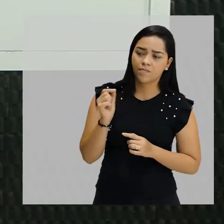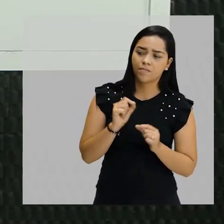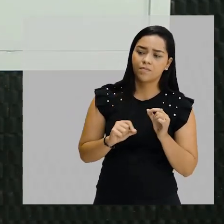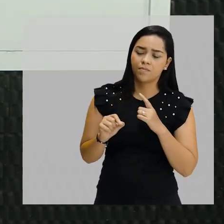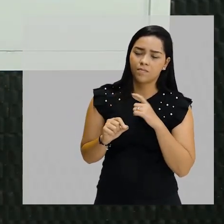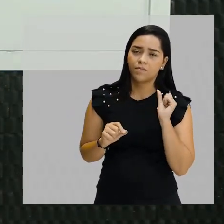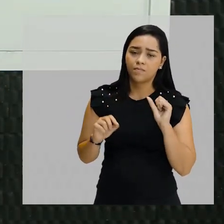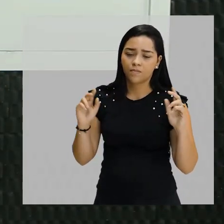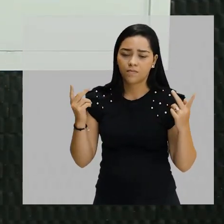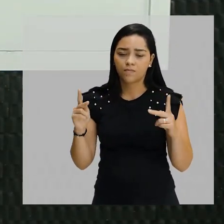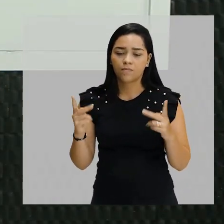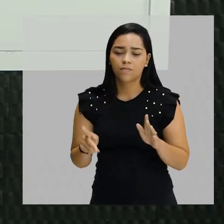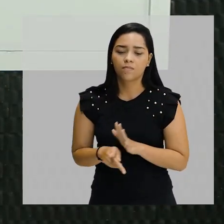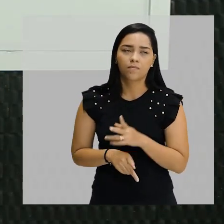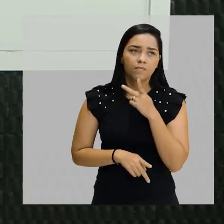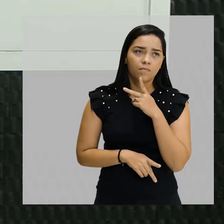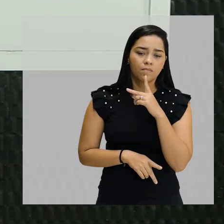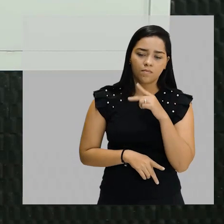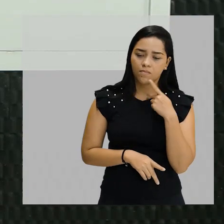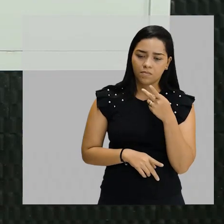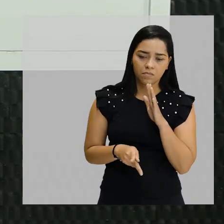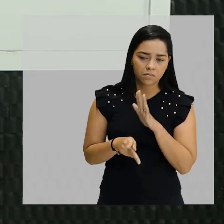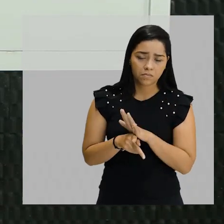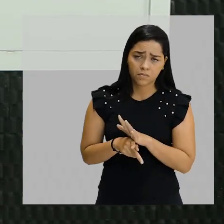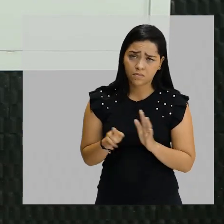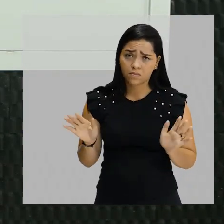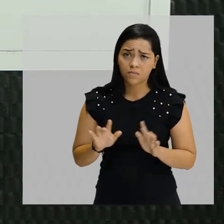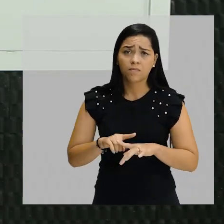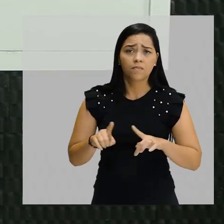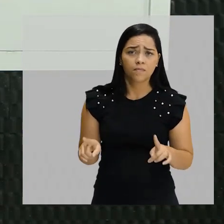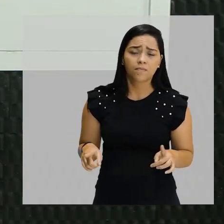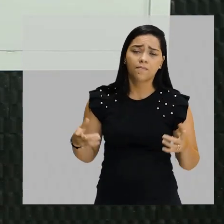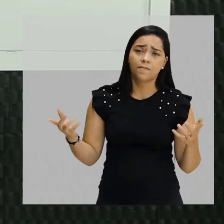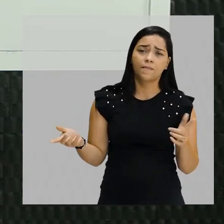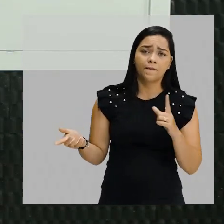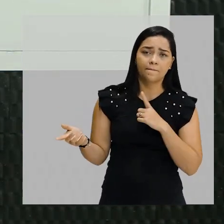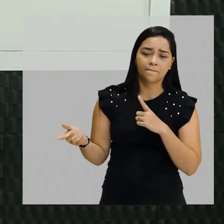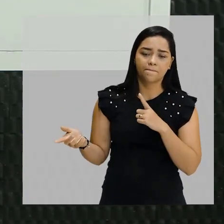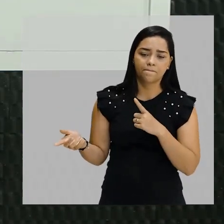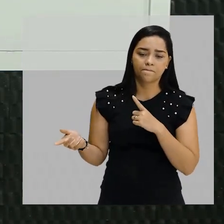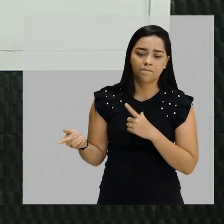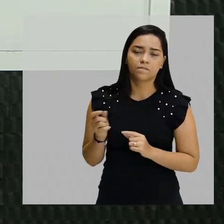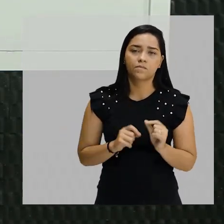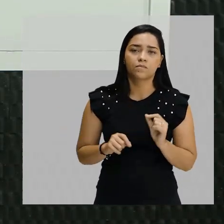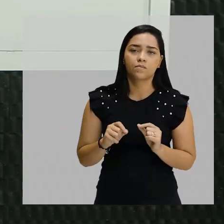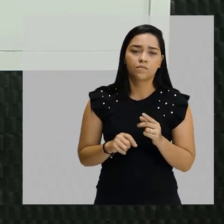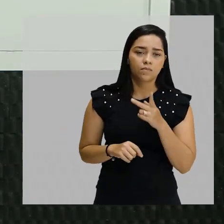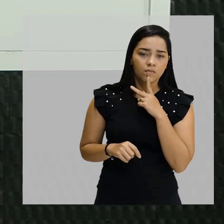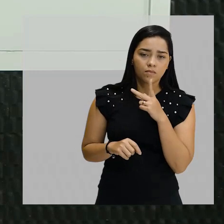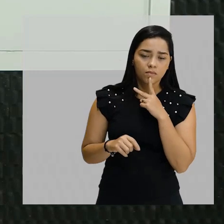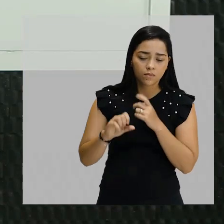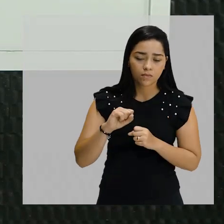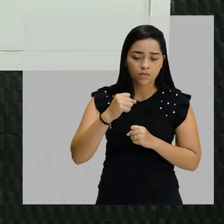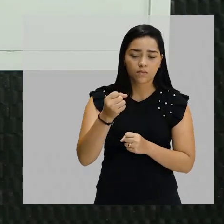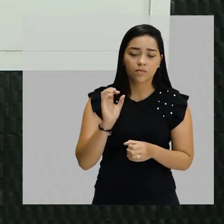têm uma herança platônica eu não tô dizendo que eles são platônicos mas existe Ah uma prospecção platônica muito